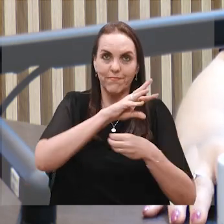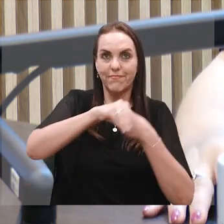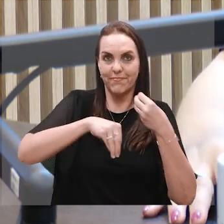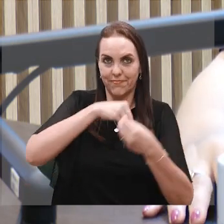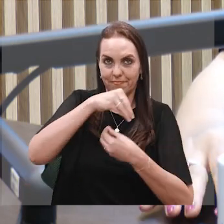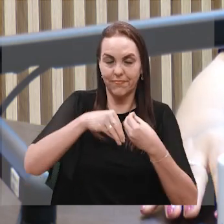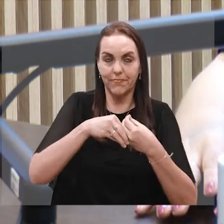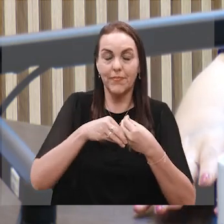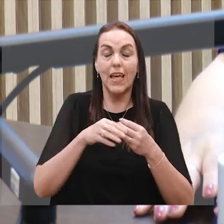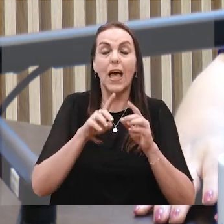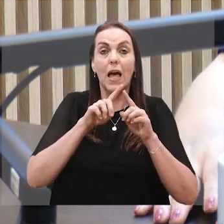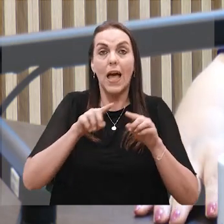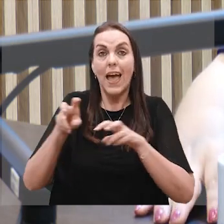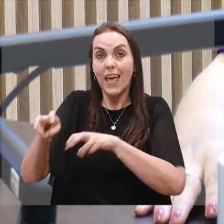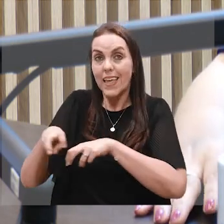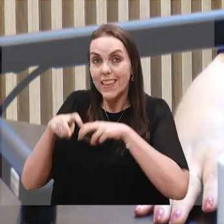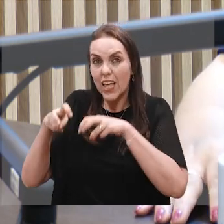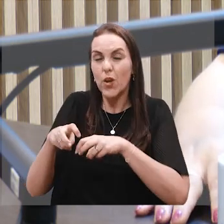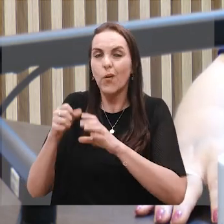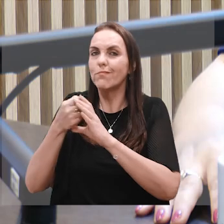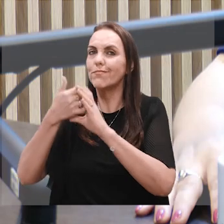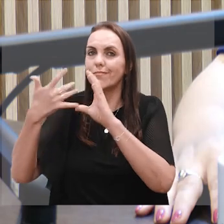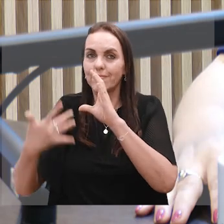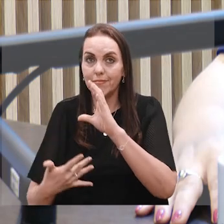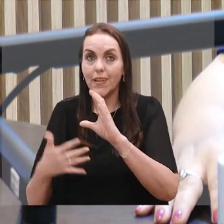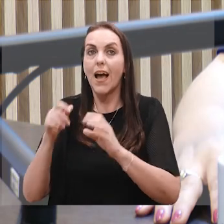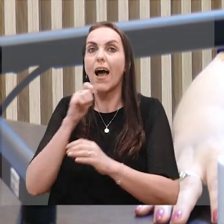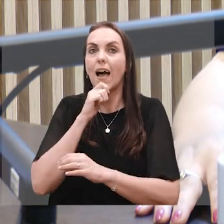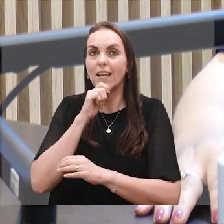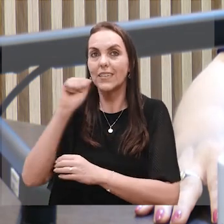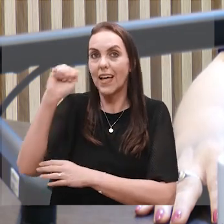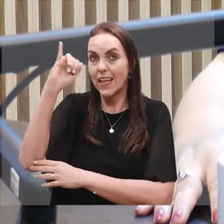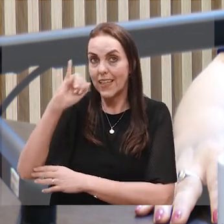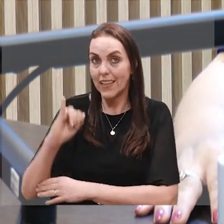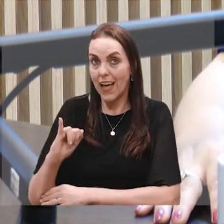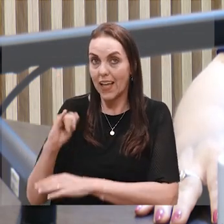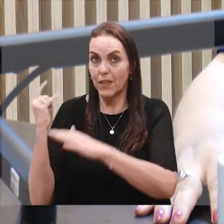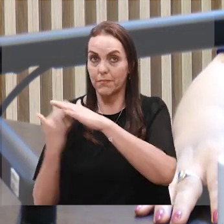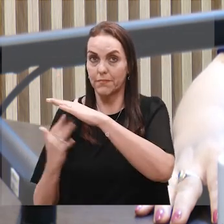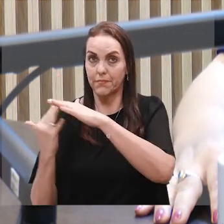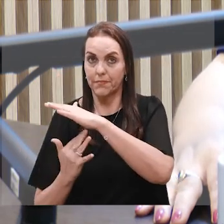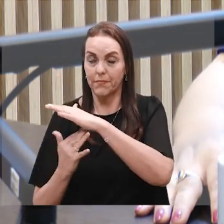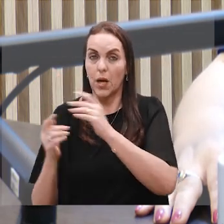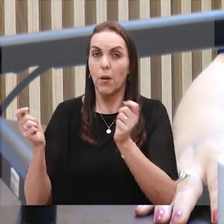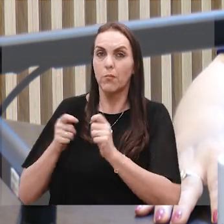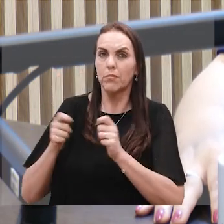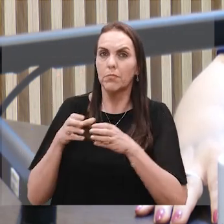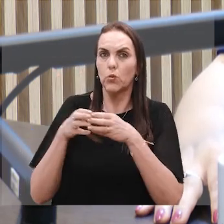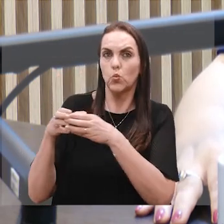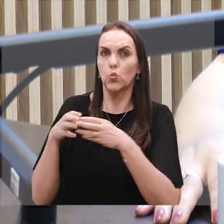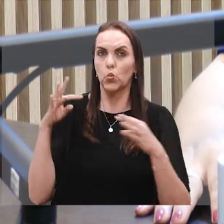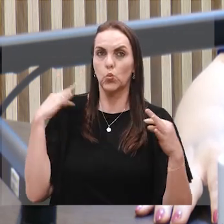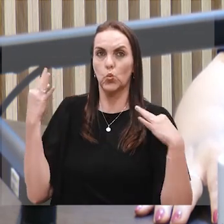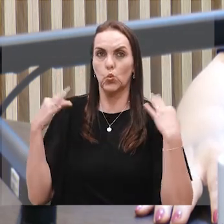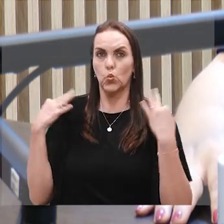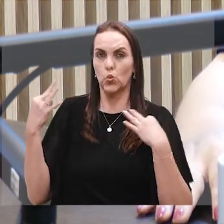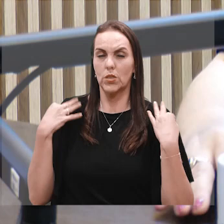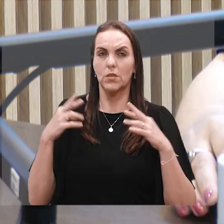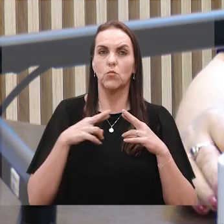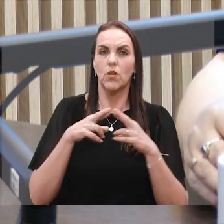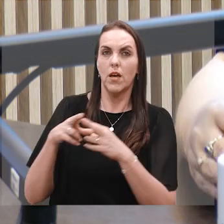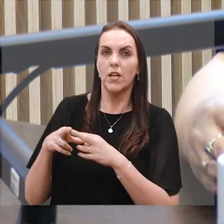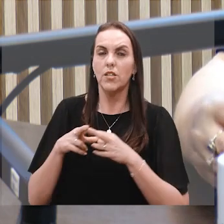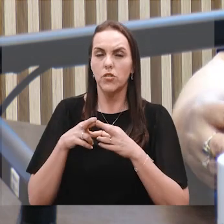de Forqueta ainda mantém algumas características ainda da imigração italiana. Por isso que o potencial turístico da região